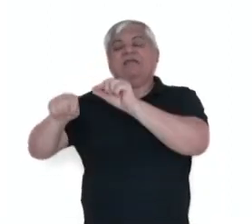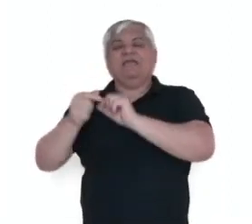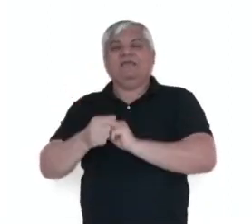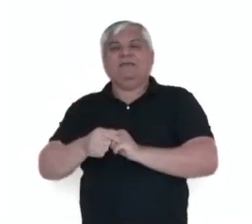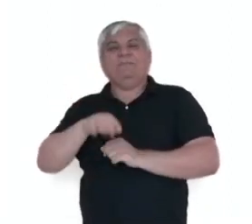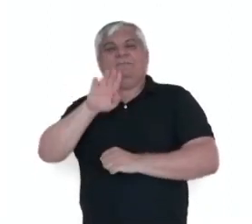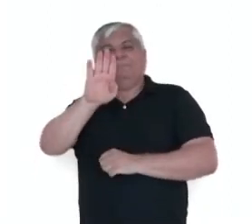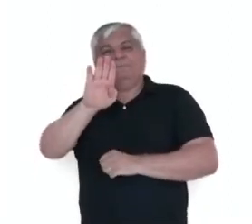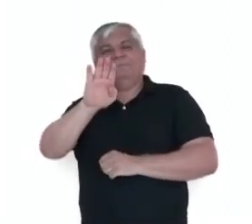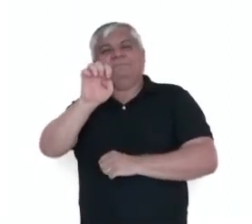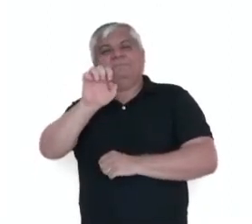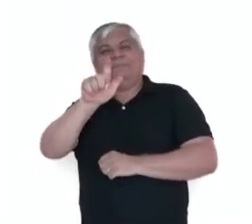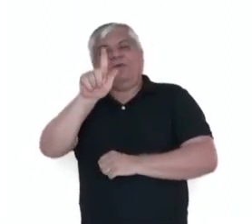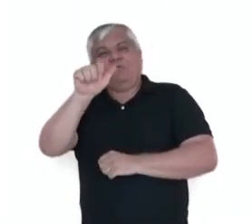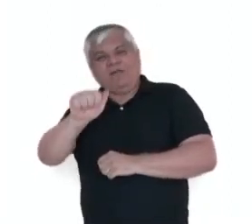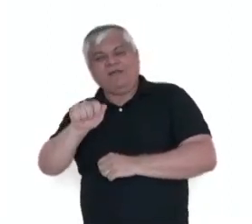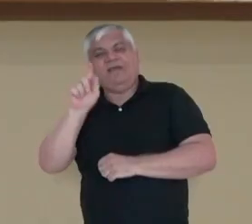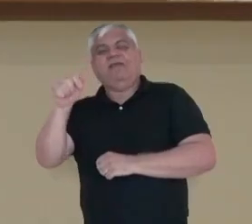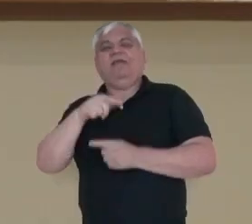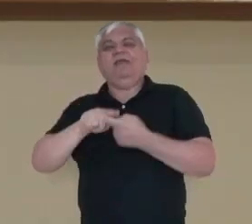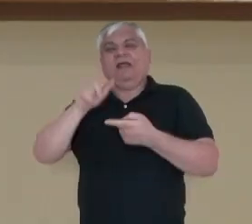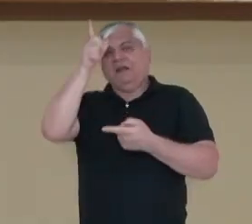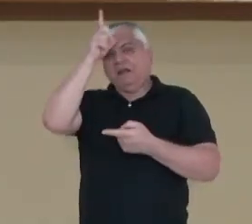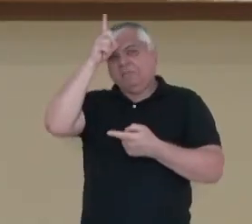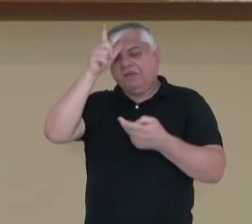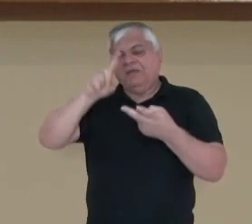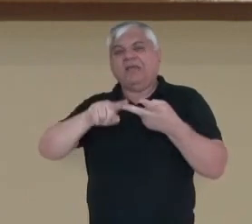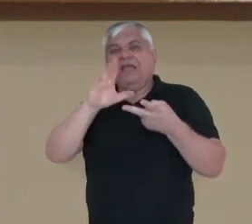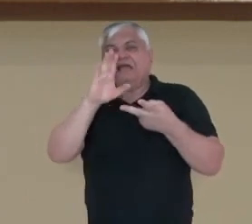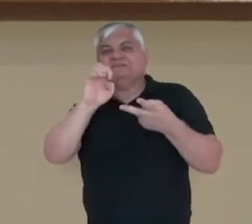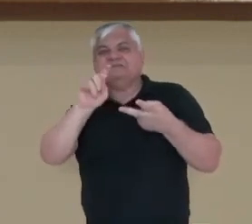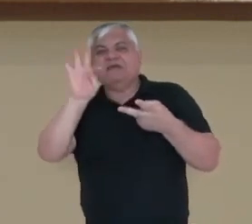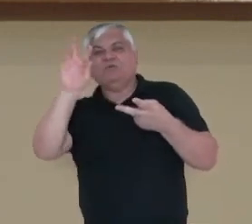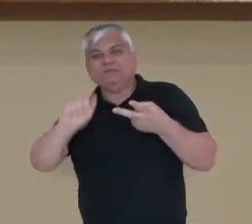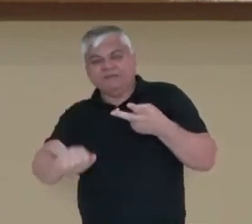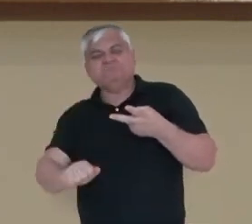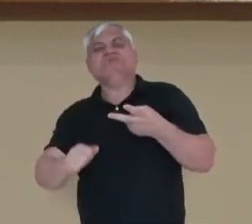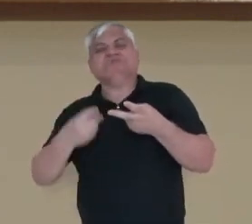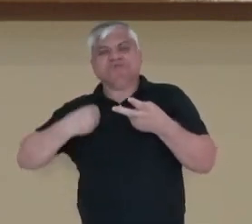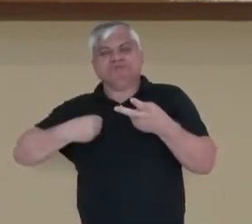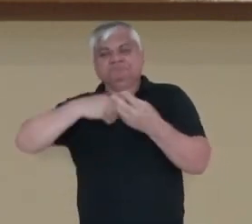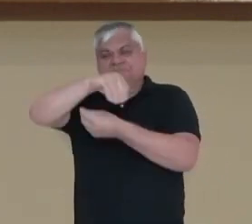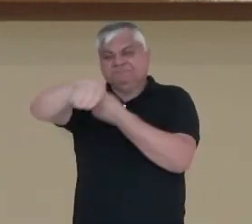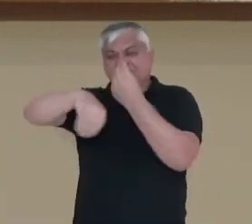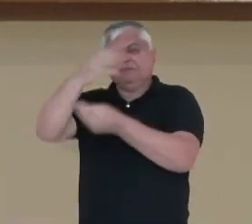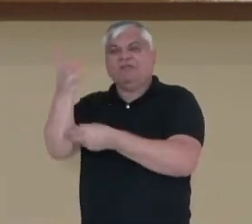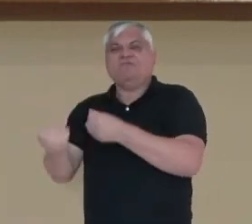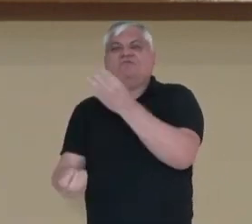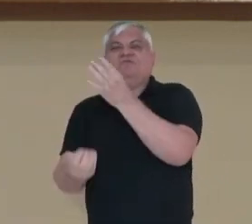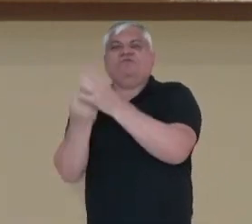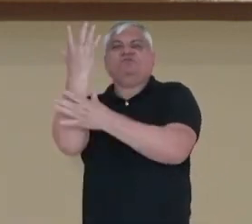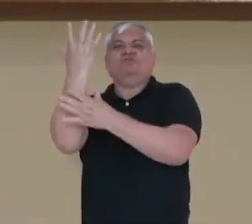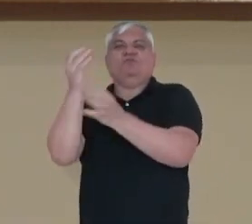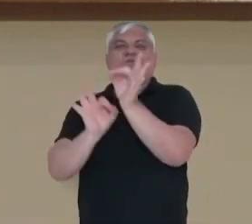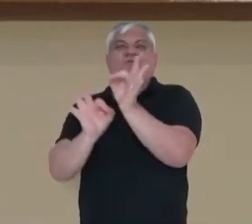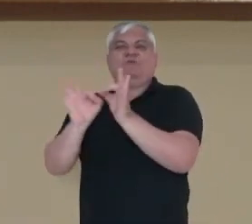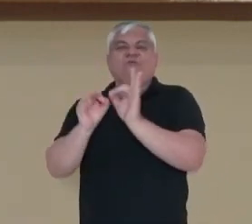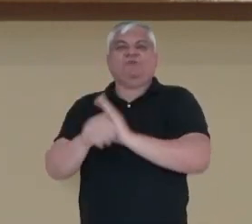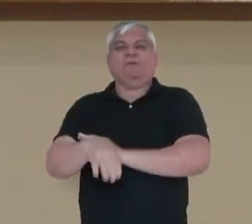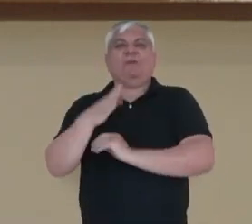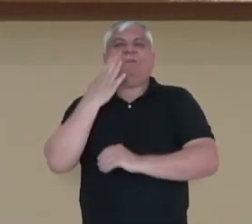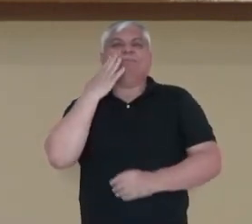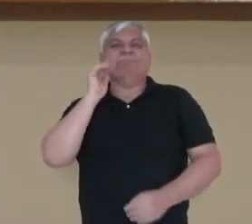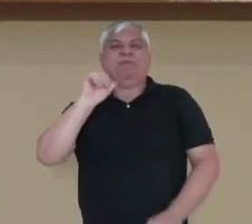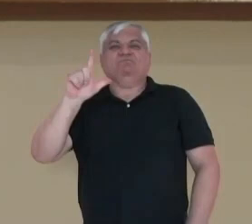mistura de povos celtas e germânicos, e são esses povos que vão fundar e organizar o que é a